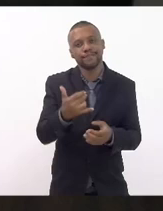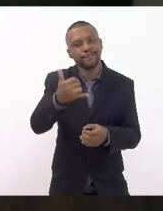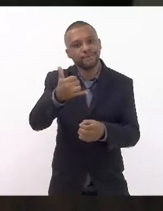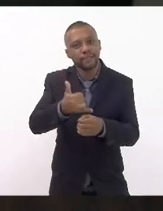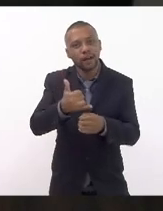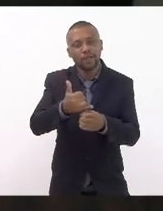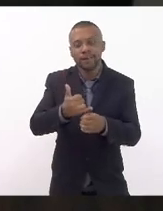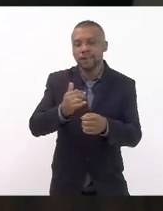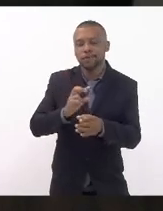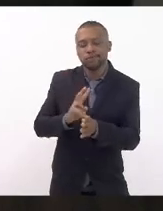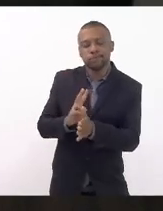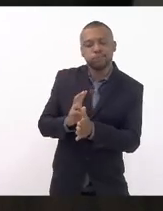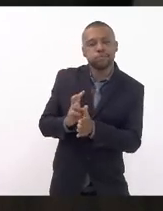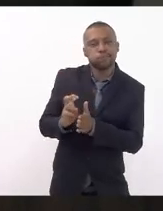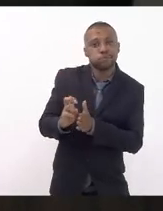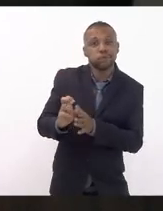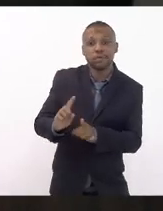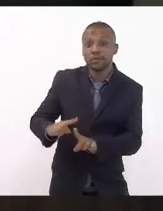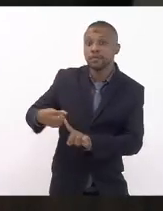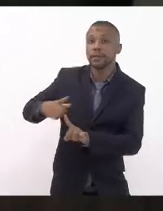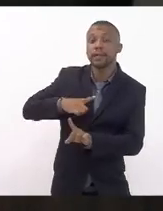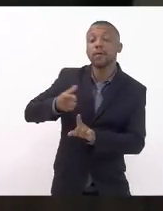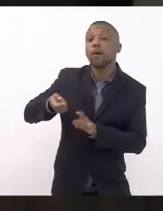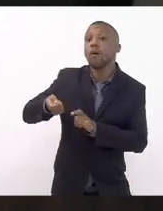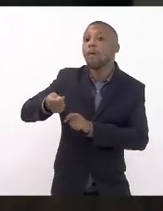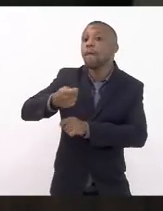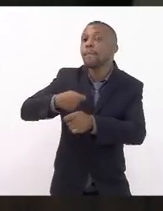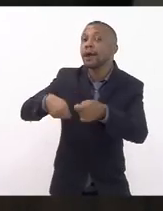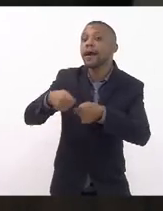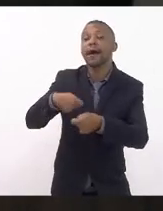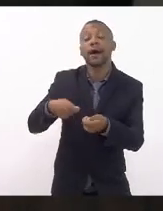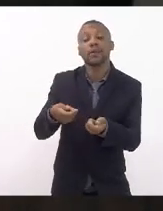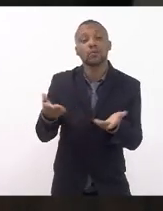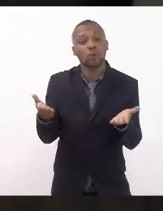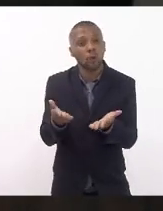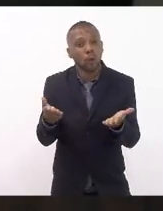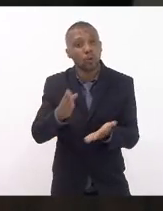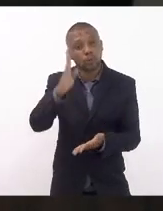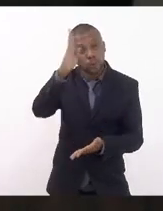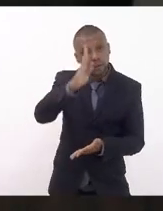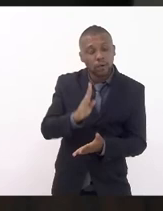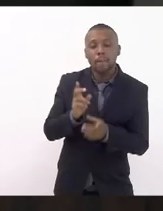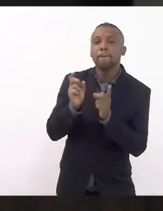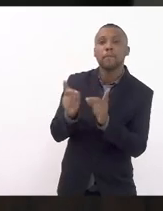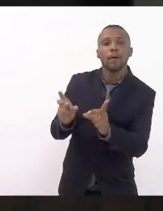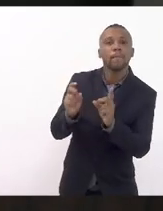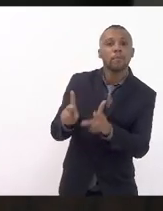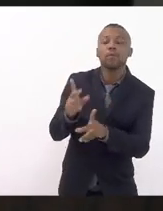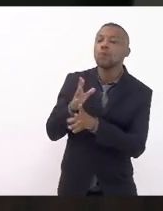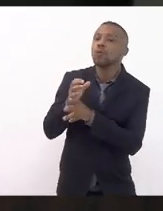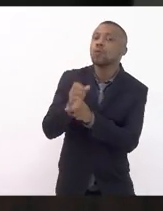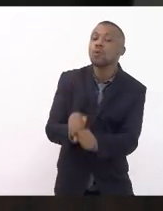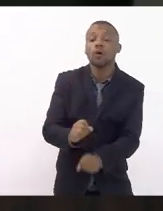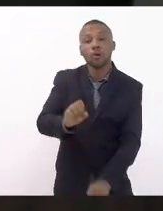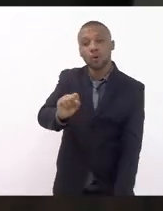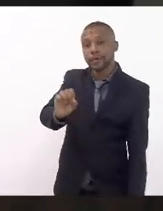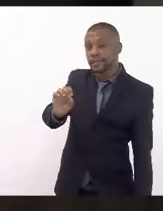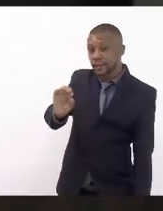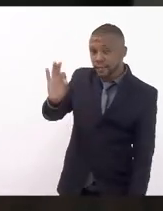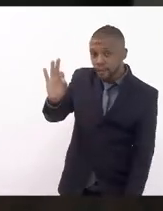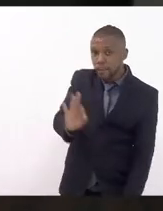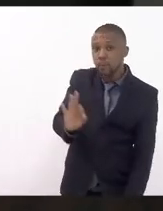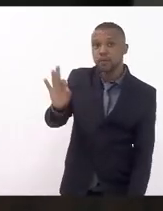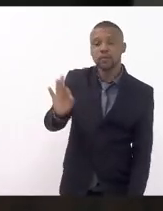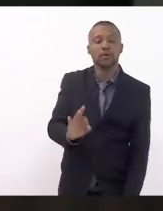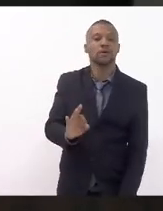e temos o mercado. O Brasil importa hoje mais de 80% dos